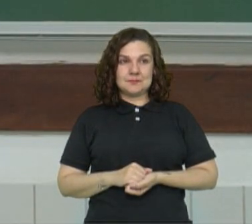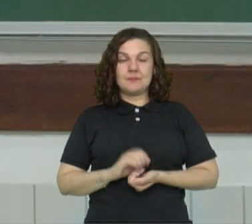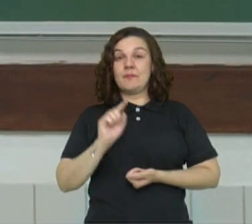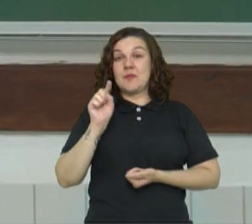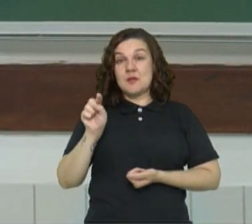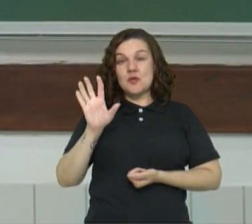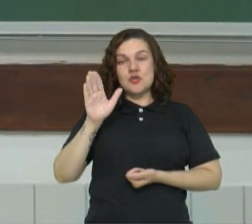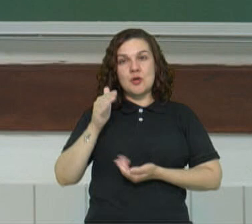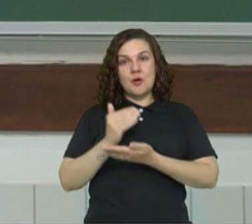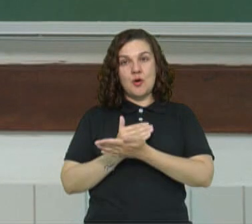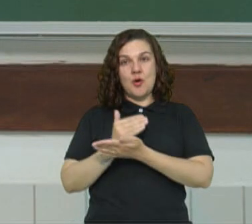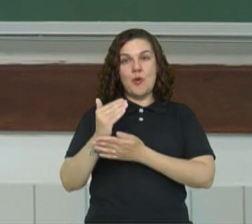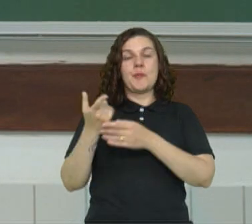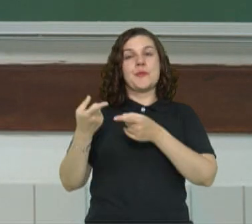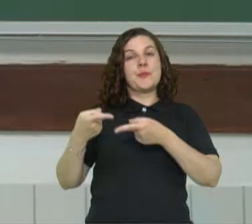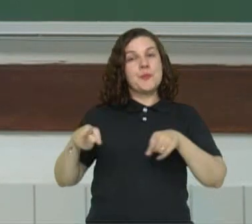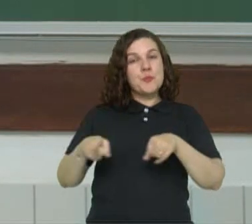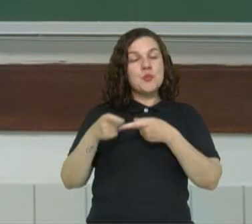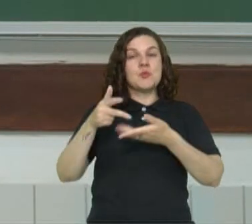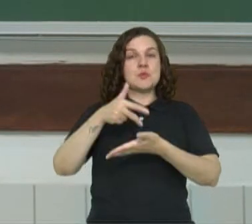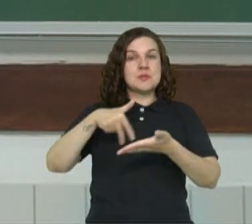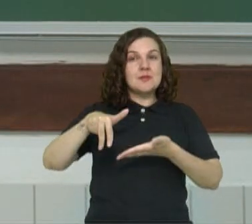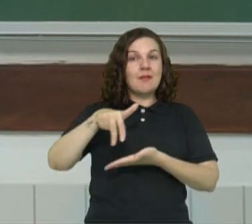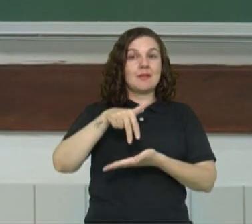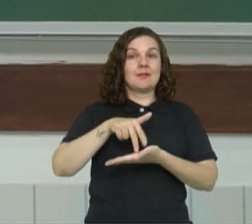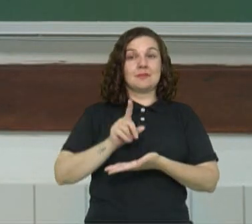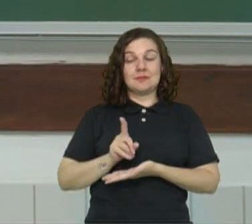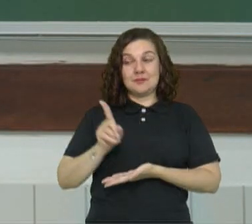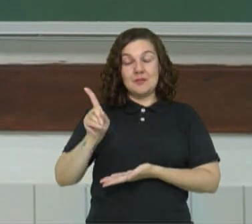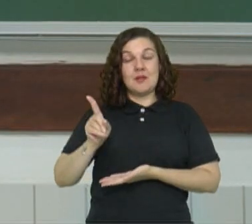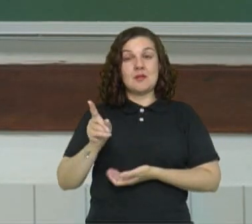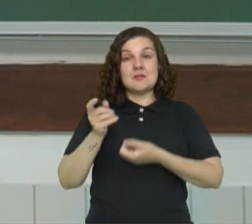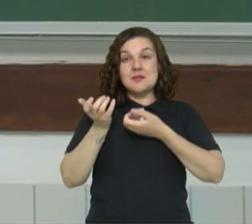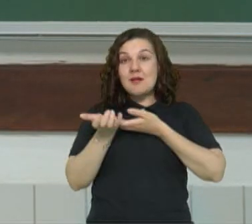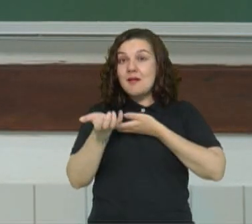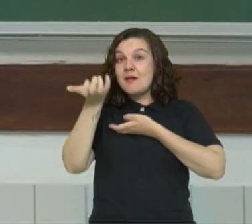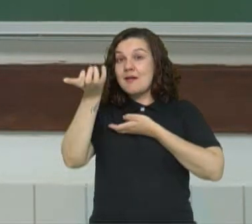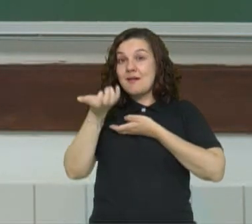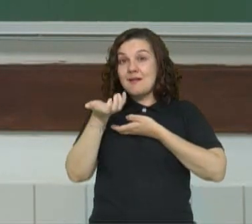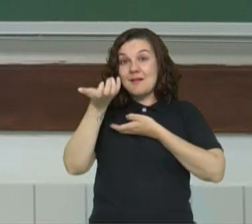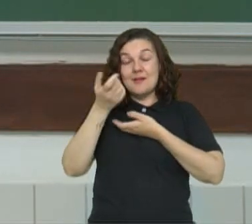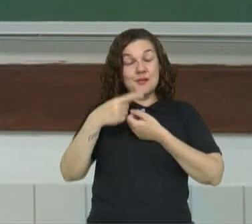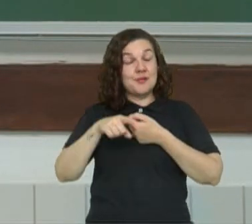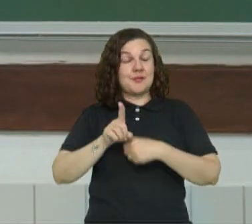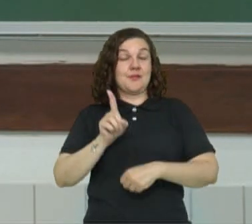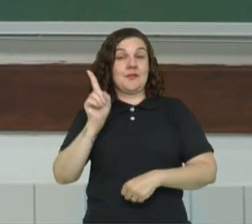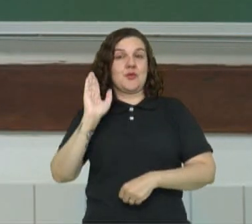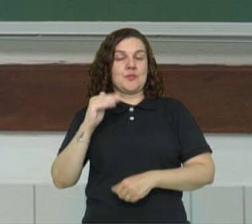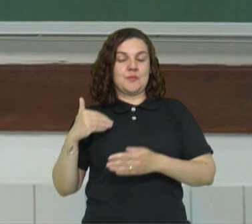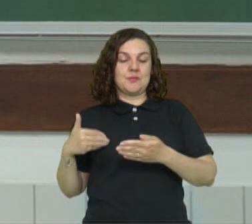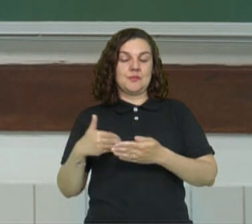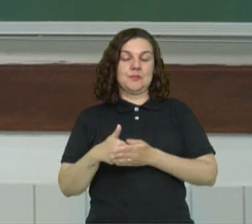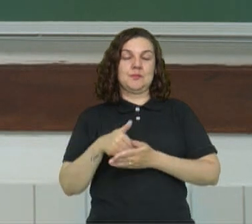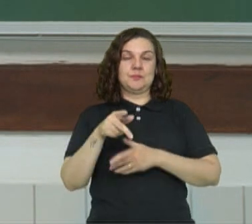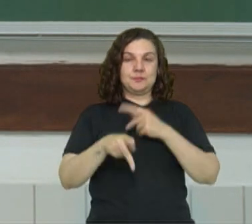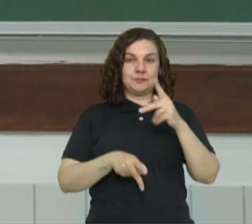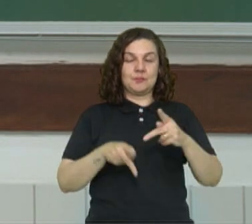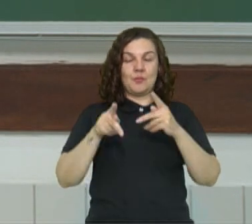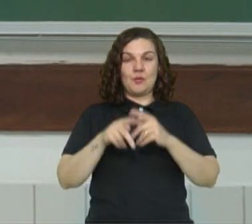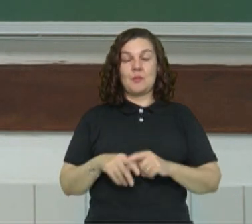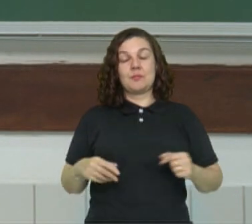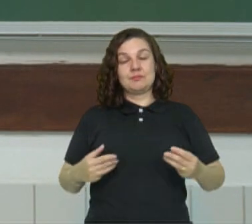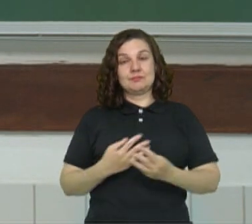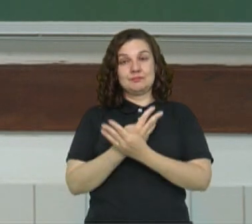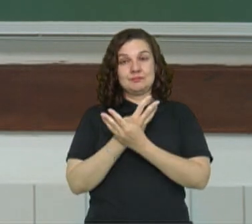já é iniciação de música, dança, cantos, né? Já estava vindo com o povo